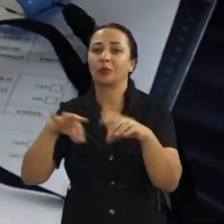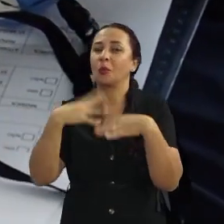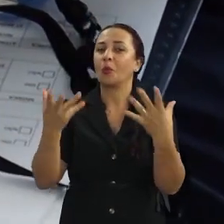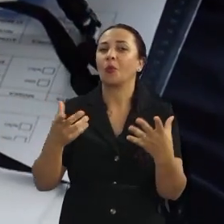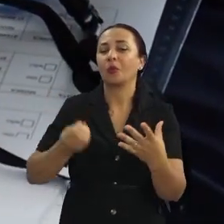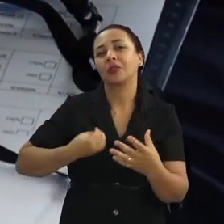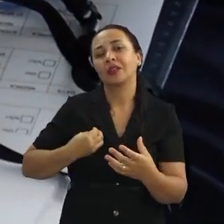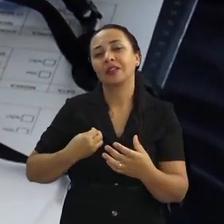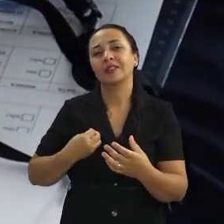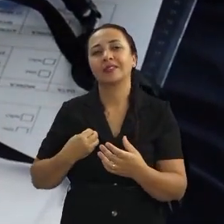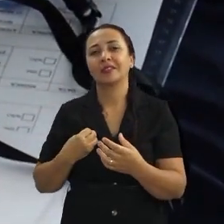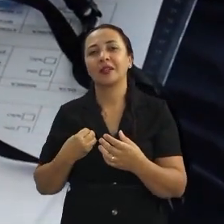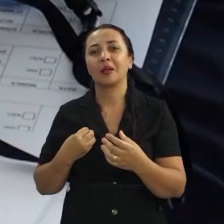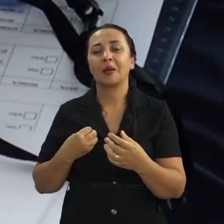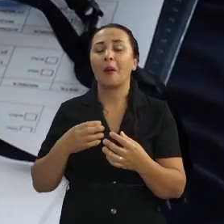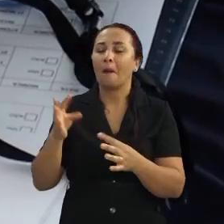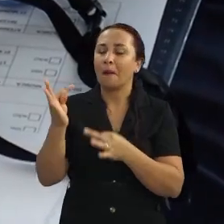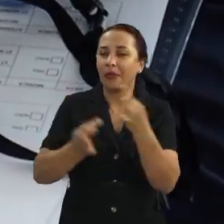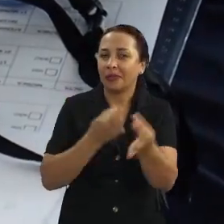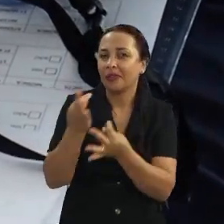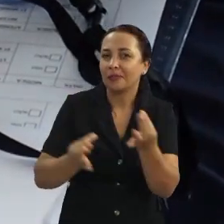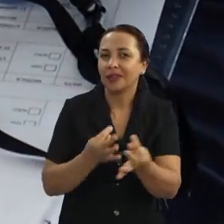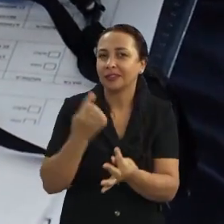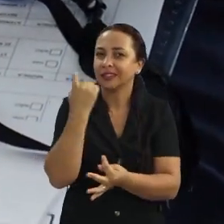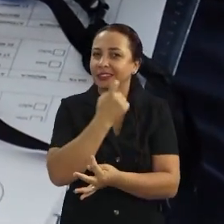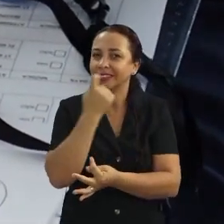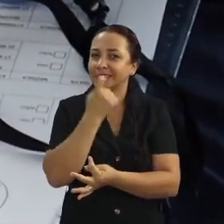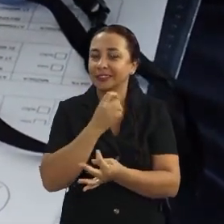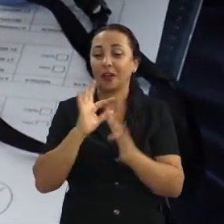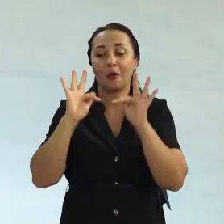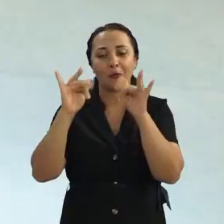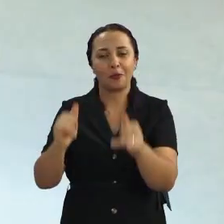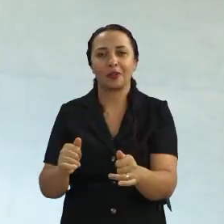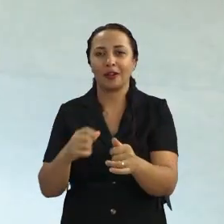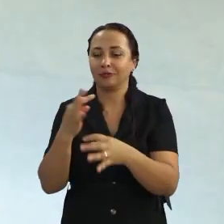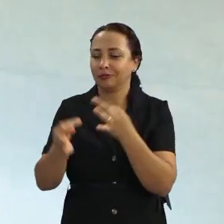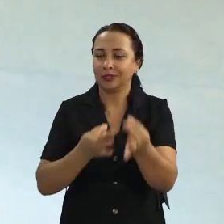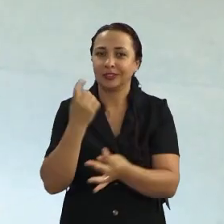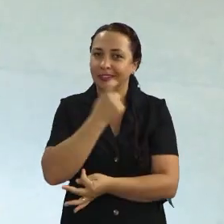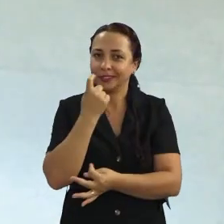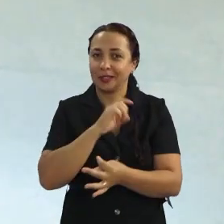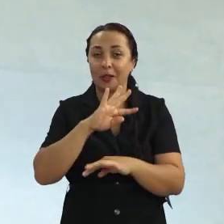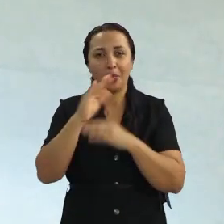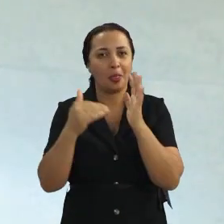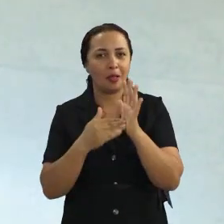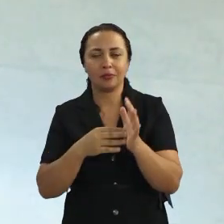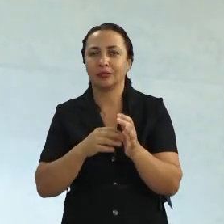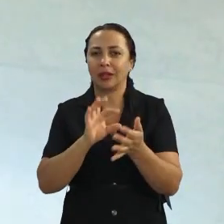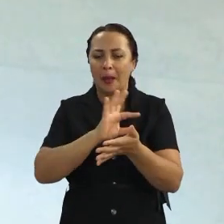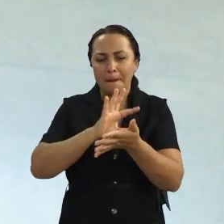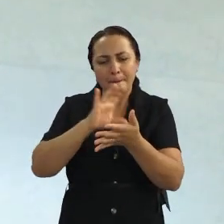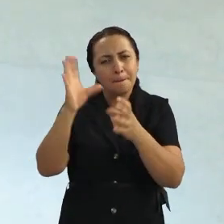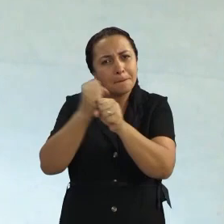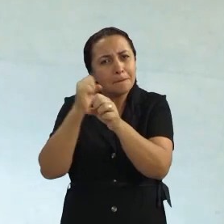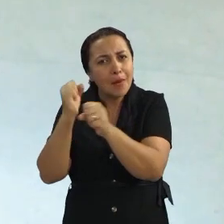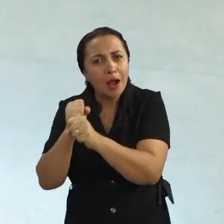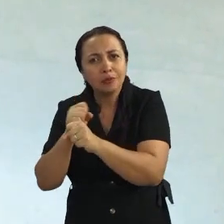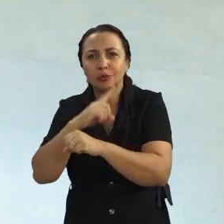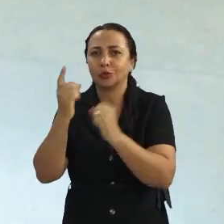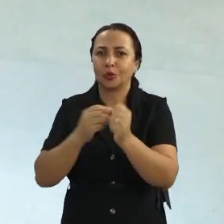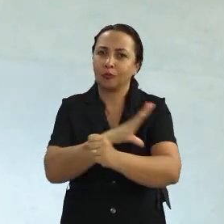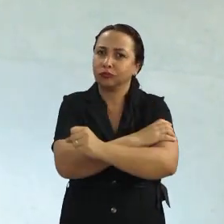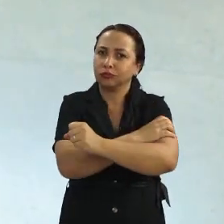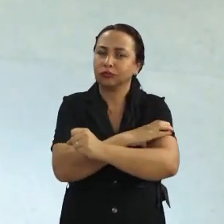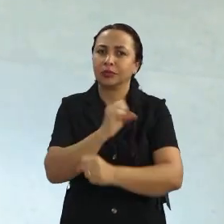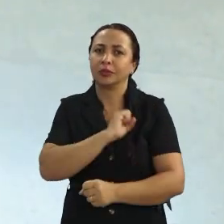dados enquanto ela tá sendo passando pelo tipo de procedimento e ao final do procedimento quando termina tudo a gente mede totalmente de novo